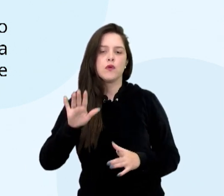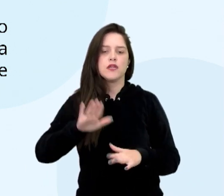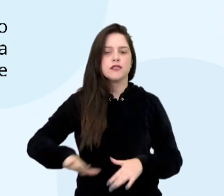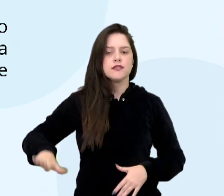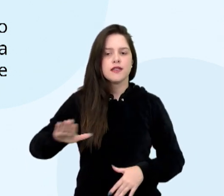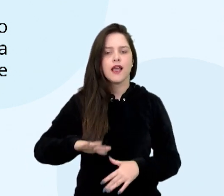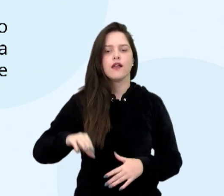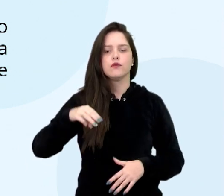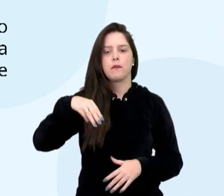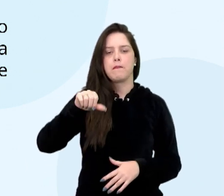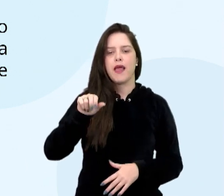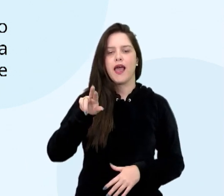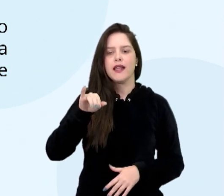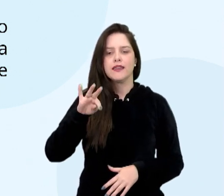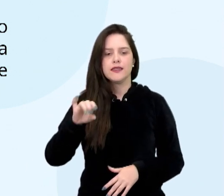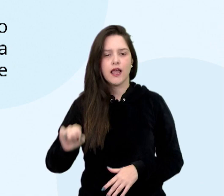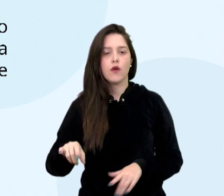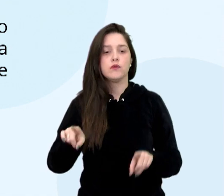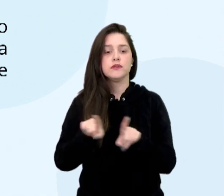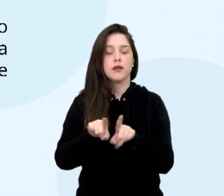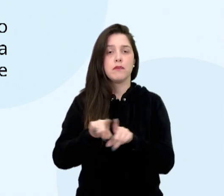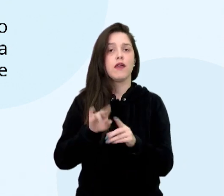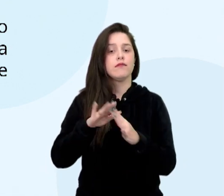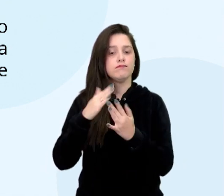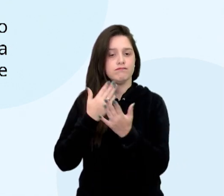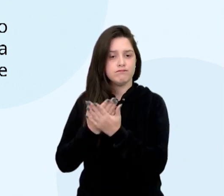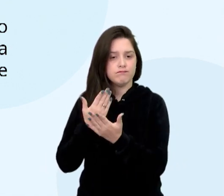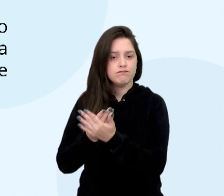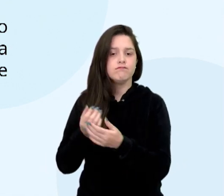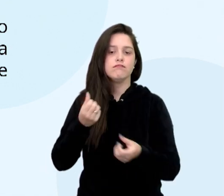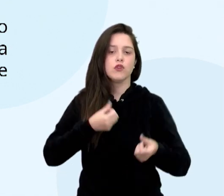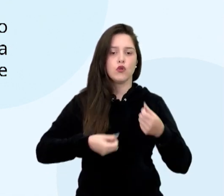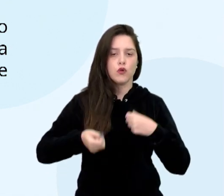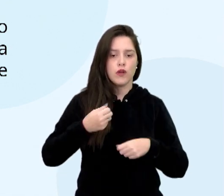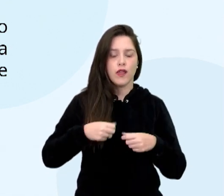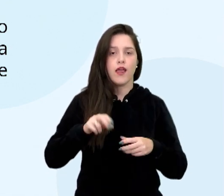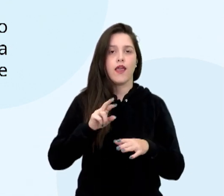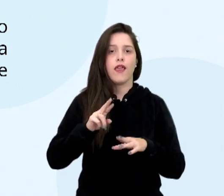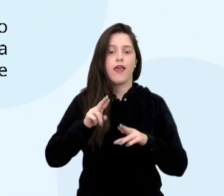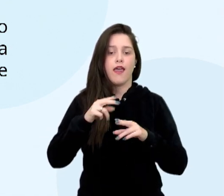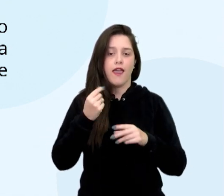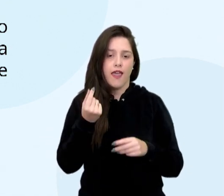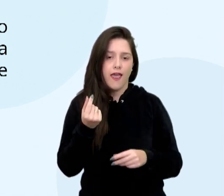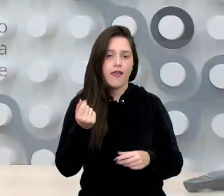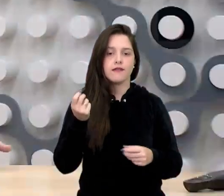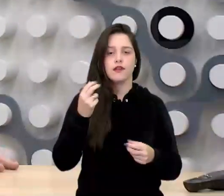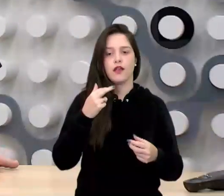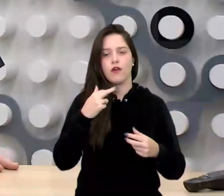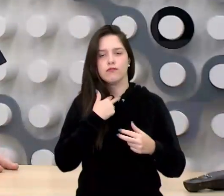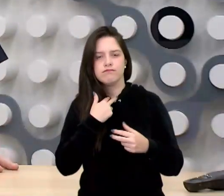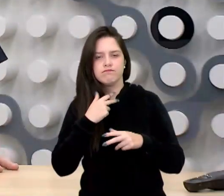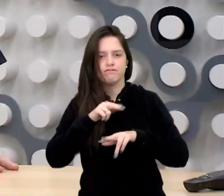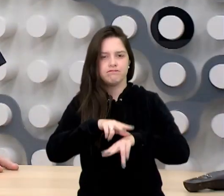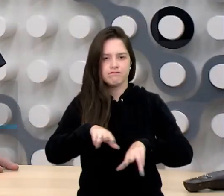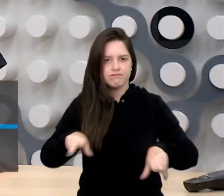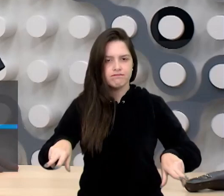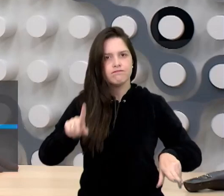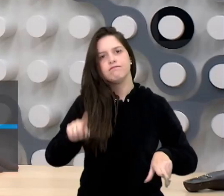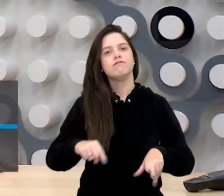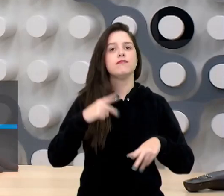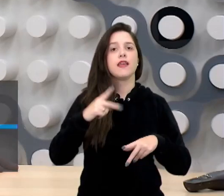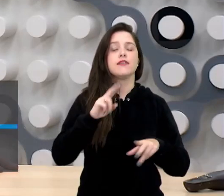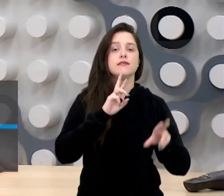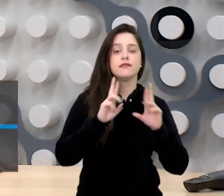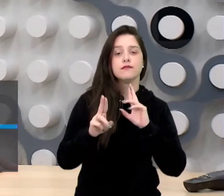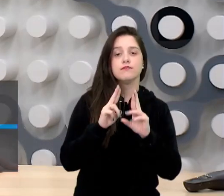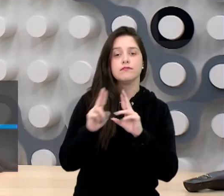e econômicas, renda, ocupação, dentre outras, né, outros temas aí abordados nessa relação